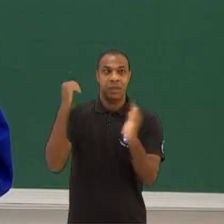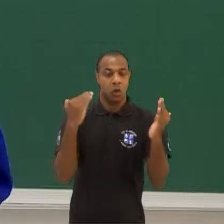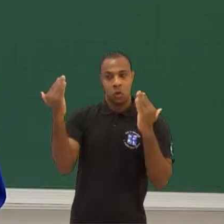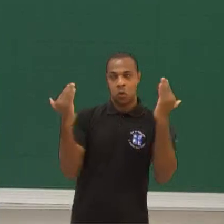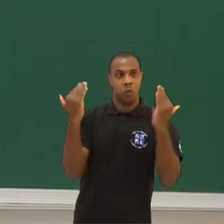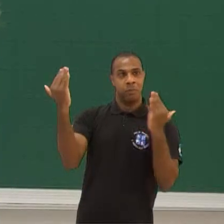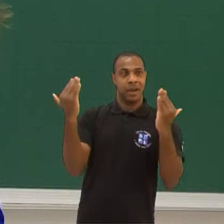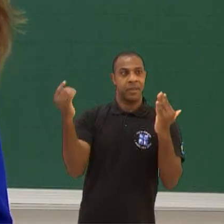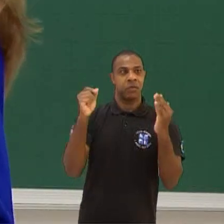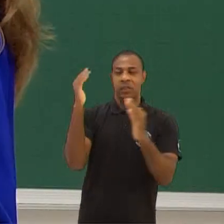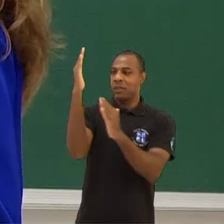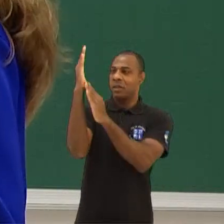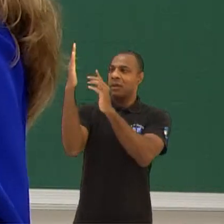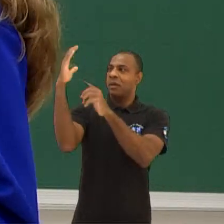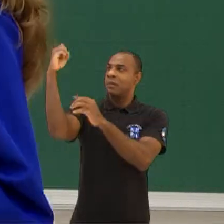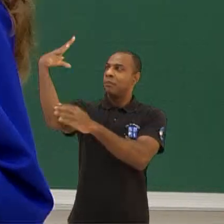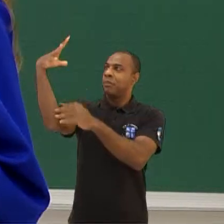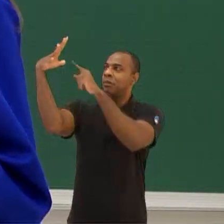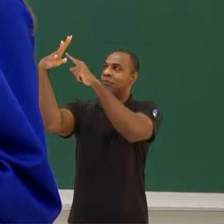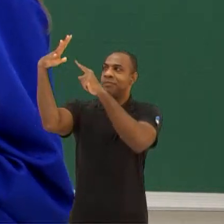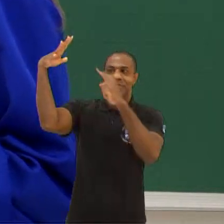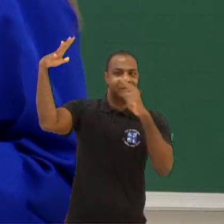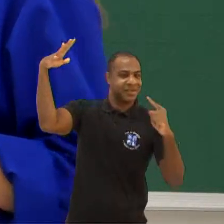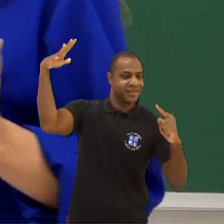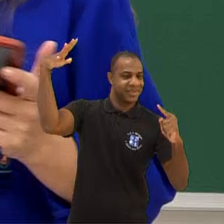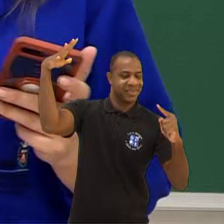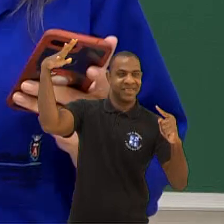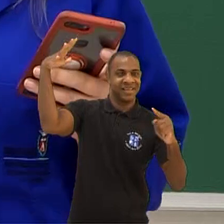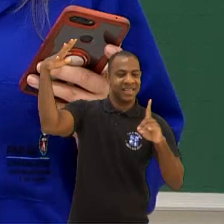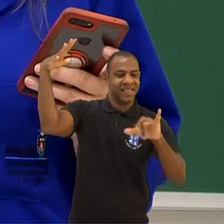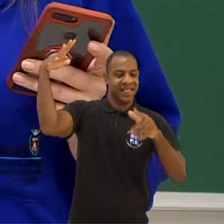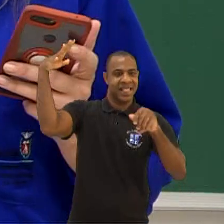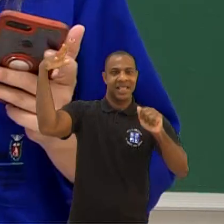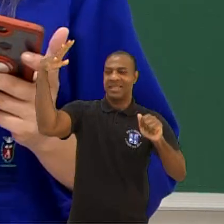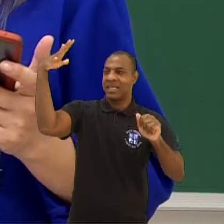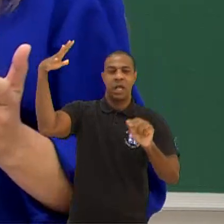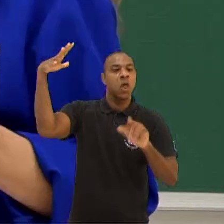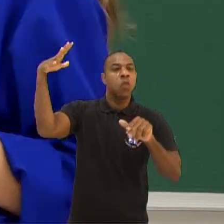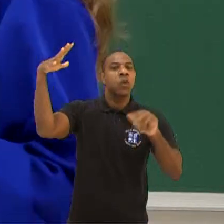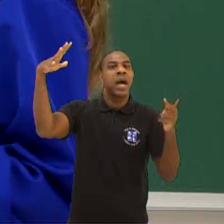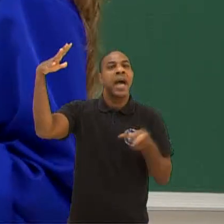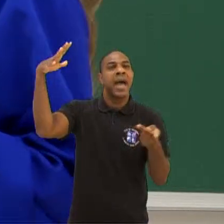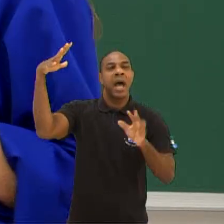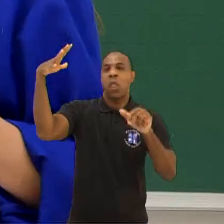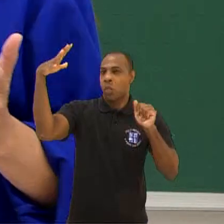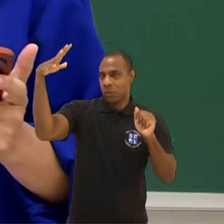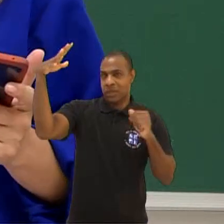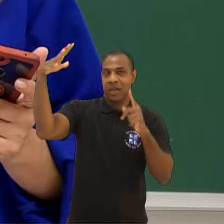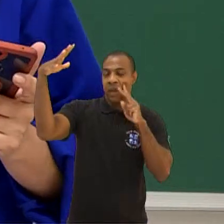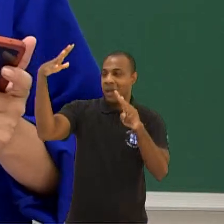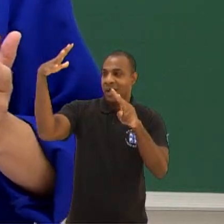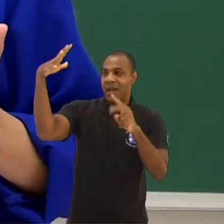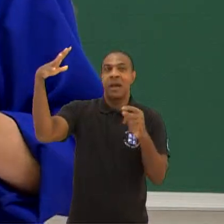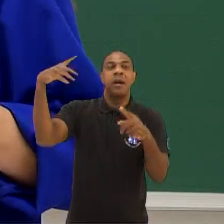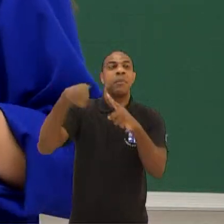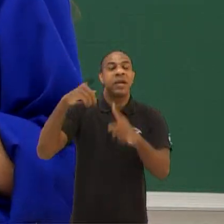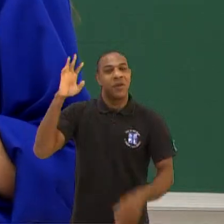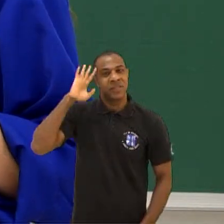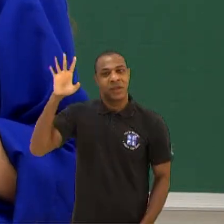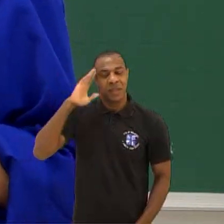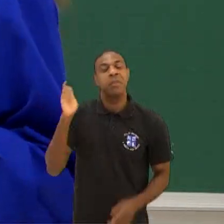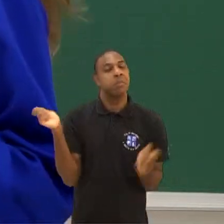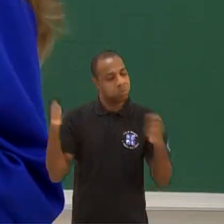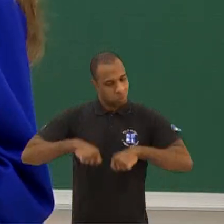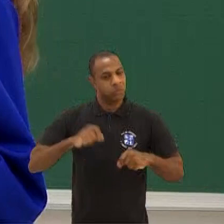eles segmentos estando sempre sobre a mesma linha. Aí você nunca vai perder, nunca vai errar, tá? Porque o Teorema de Thales permite que